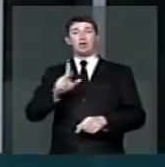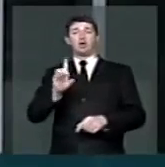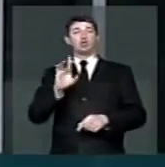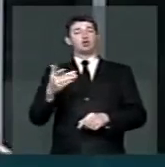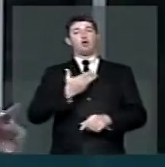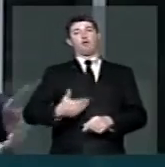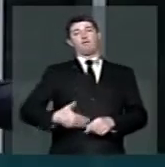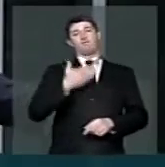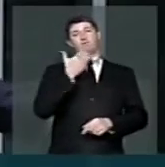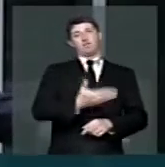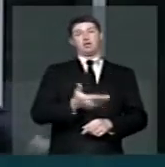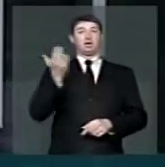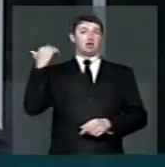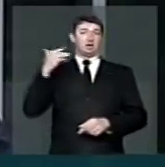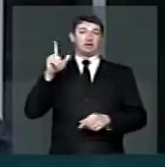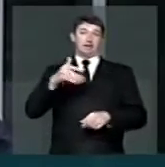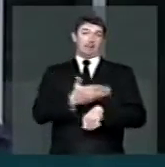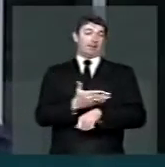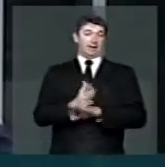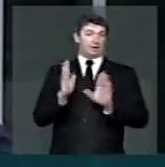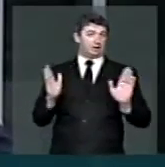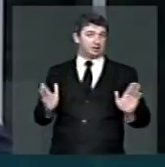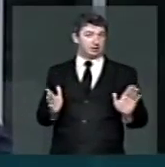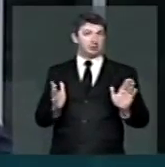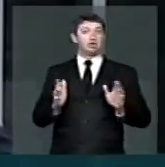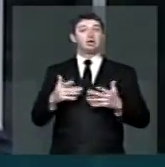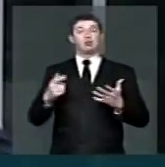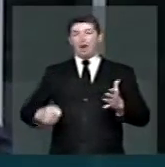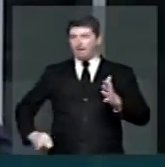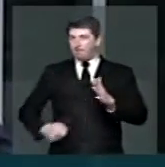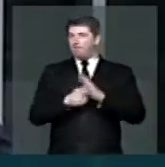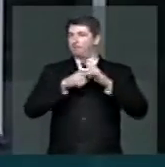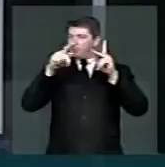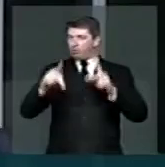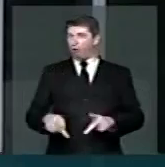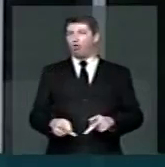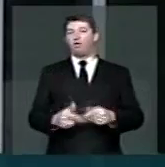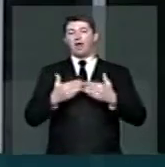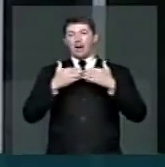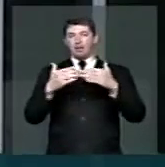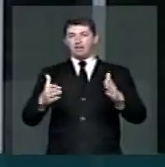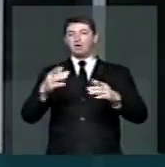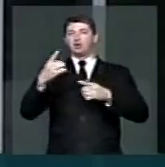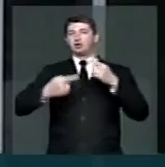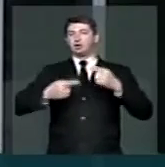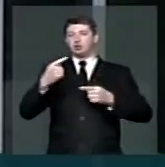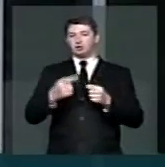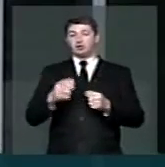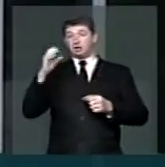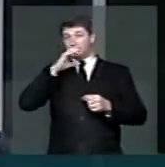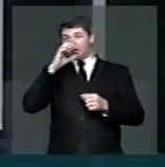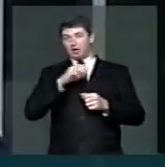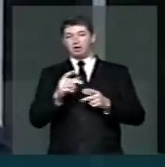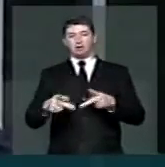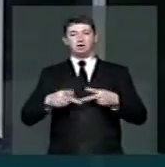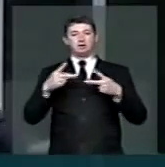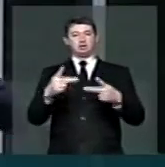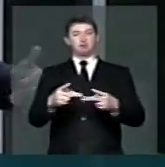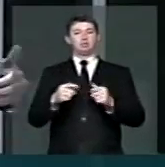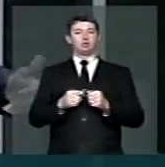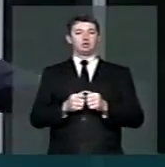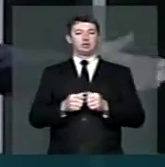governo, como vinham sendo de praxe. Foi graças à pressão popular que se abriu a discussão e aprovação céleres de projetos